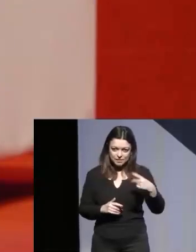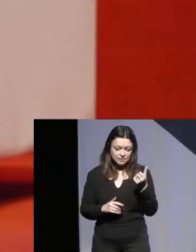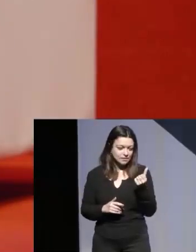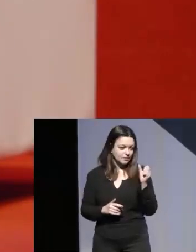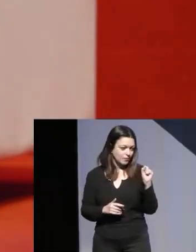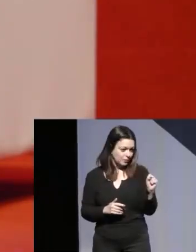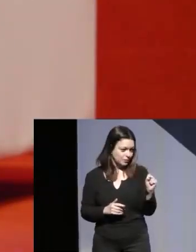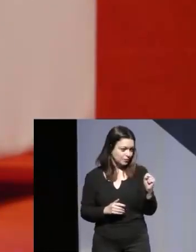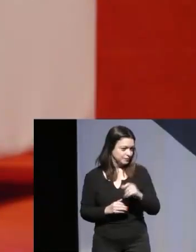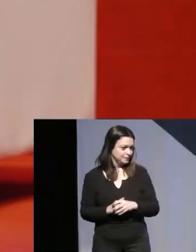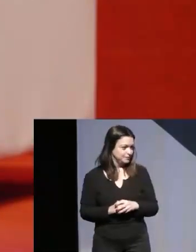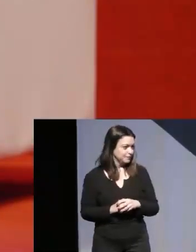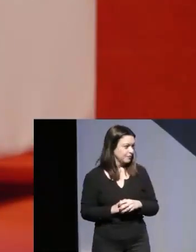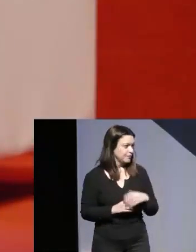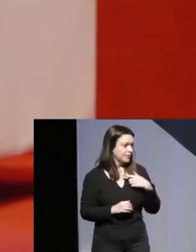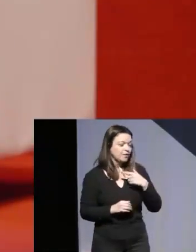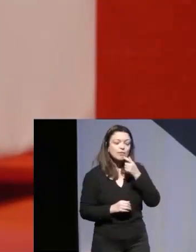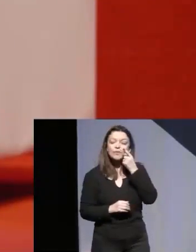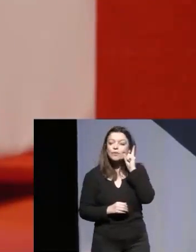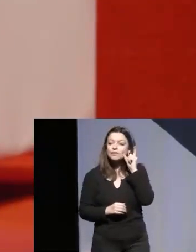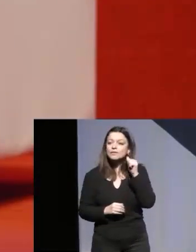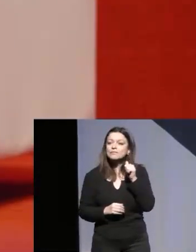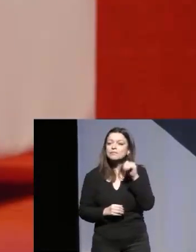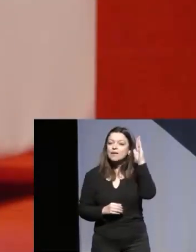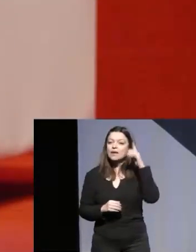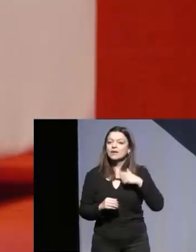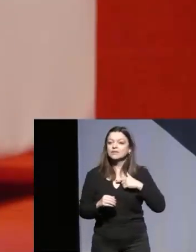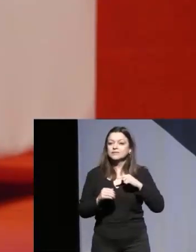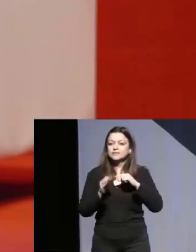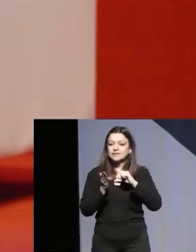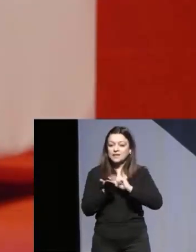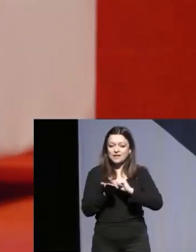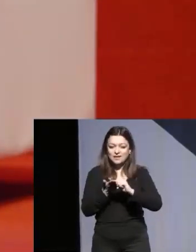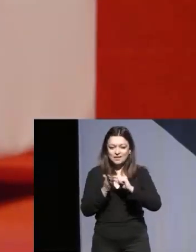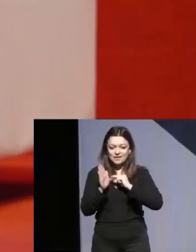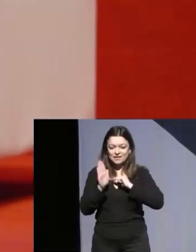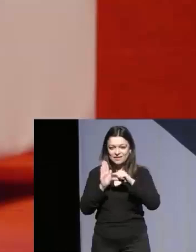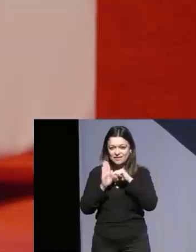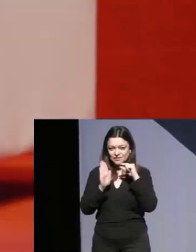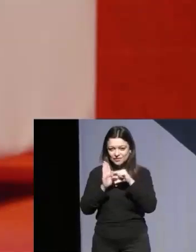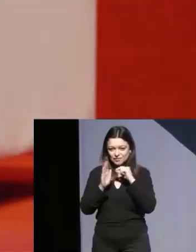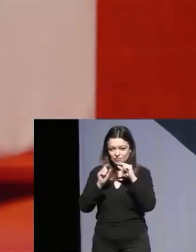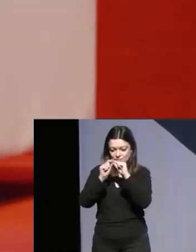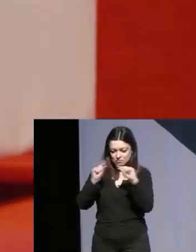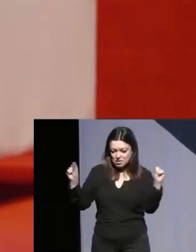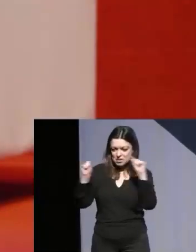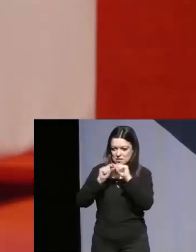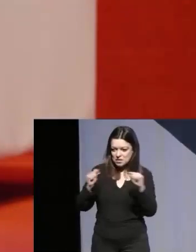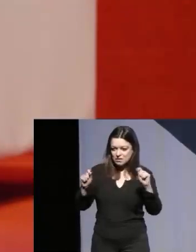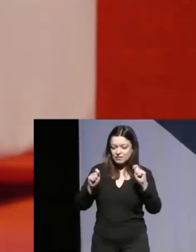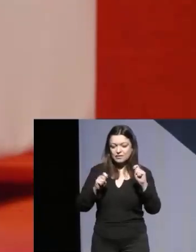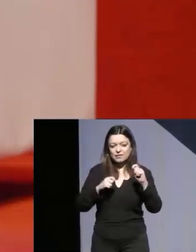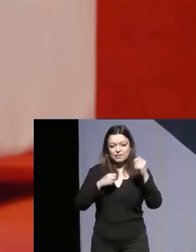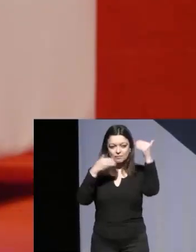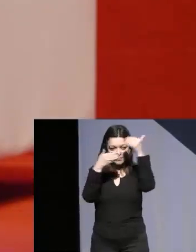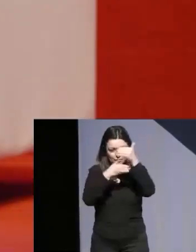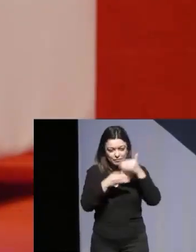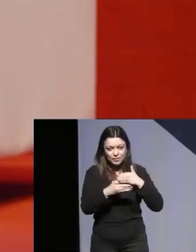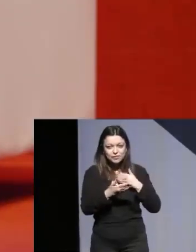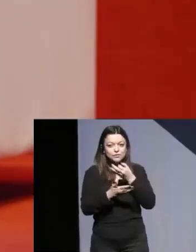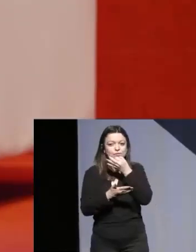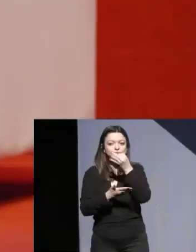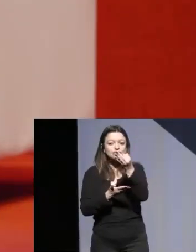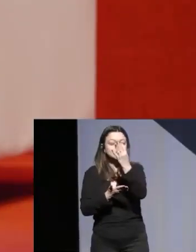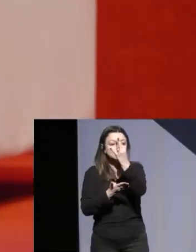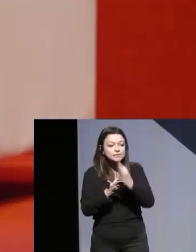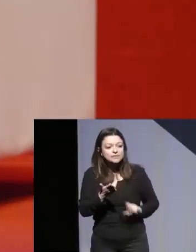eu mais riscava artigos, porque me falaram, olha, leva o PowerPoint com a sugestão de texto e olha nos